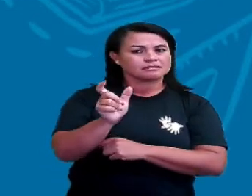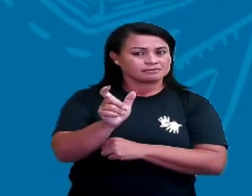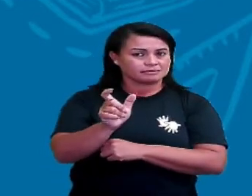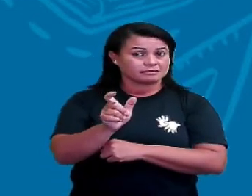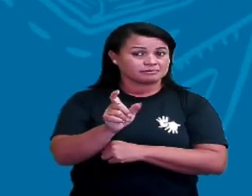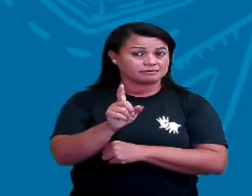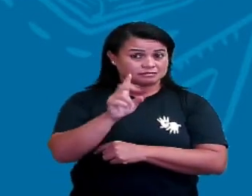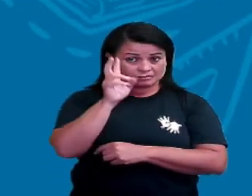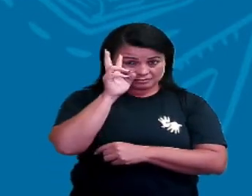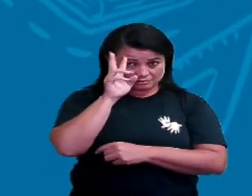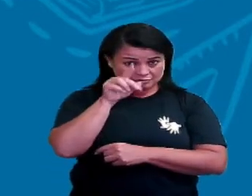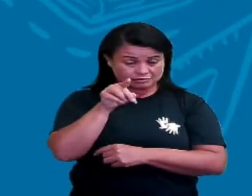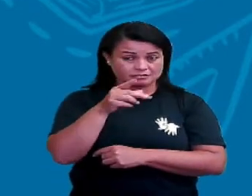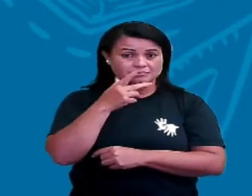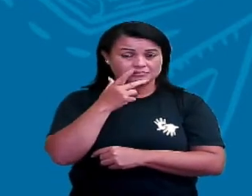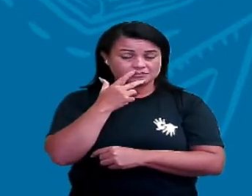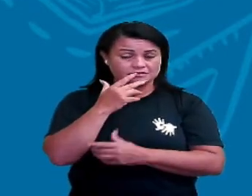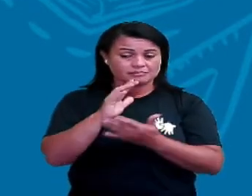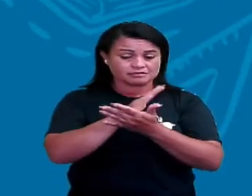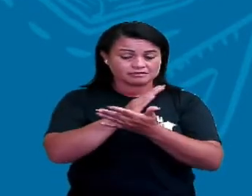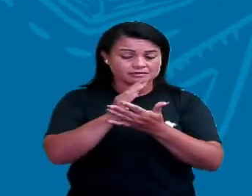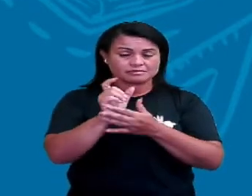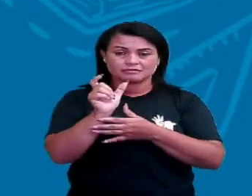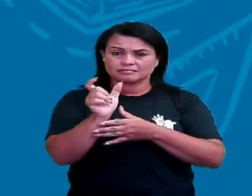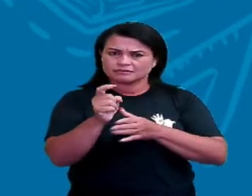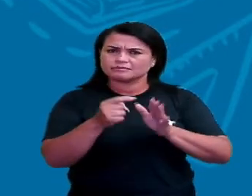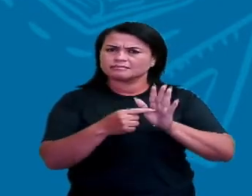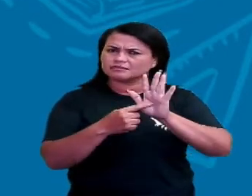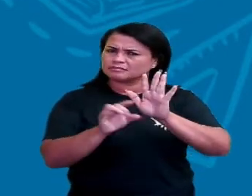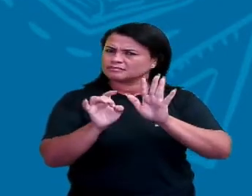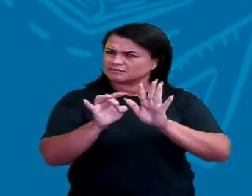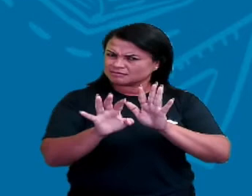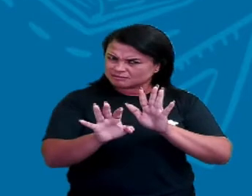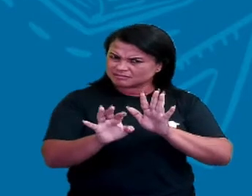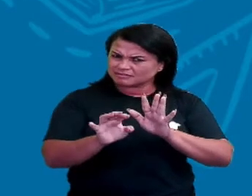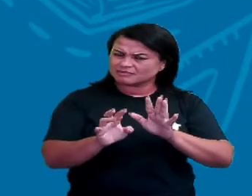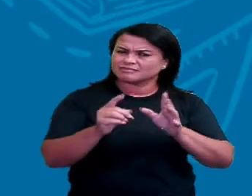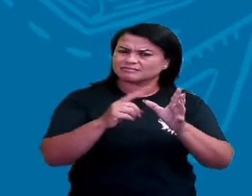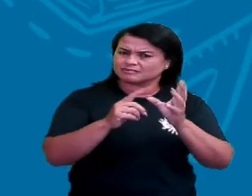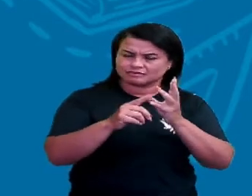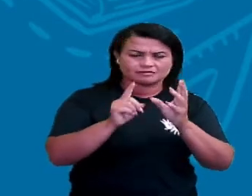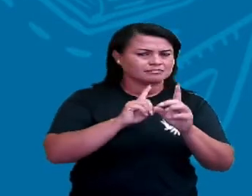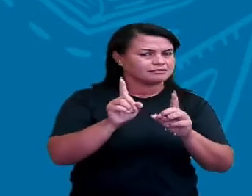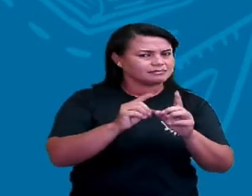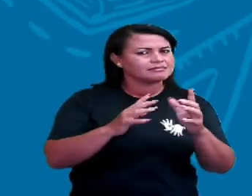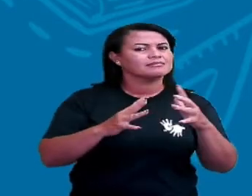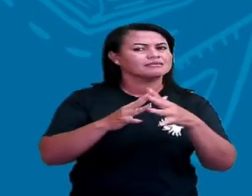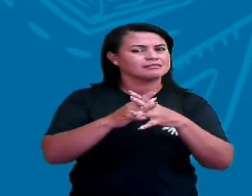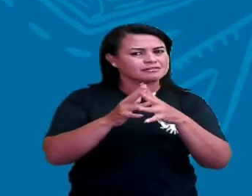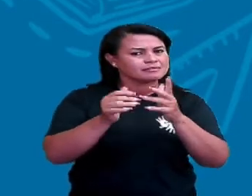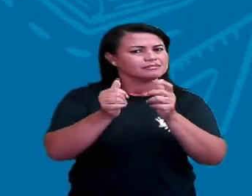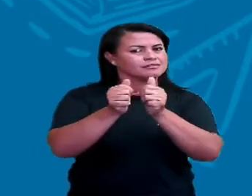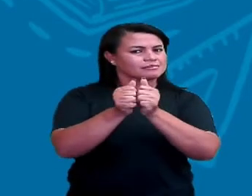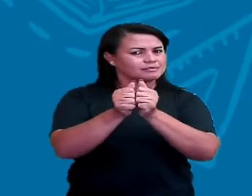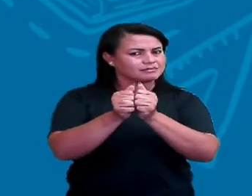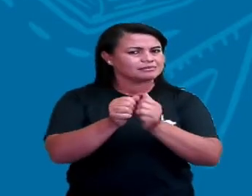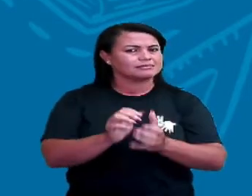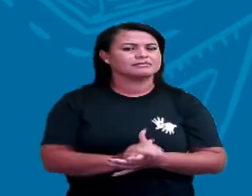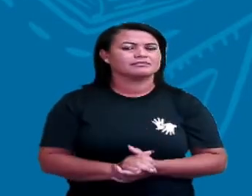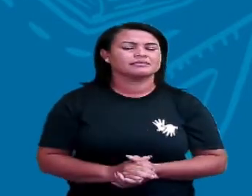lembram, mas nas palavras que eu apresentei aqui, não tinha só vogal, não. Tinha consoante também.